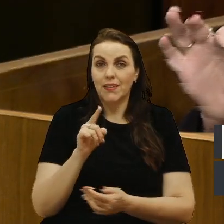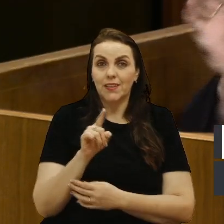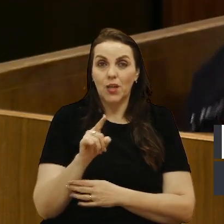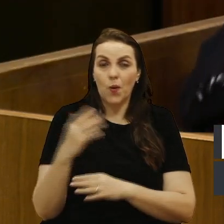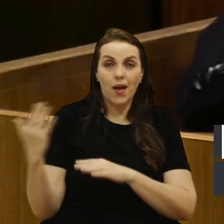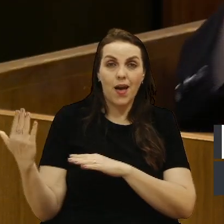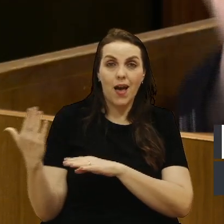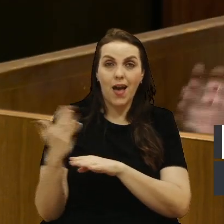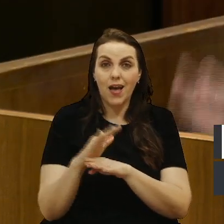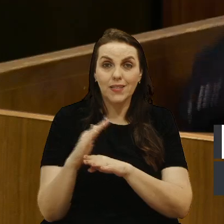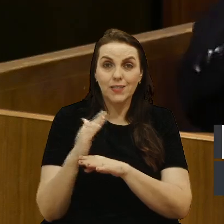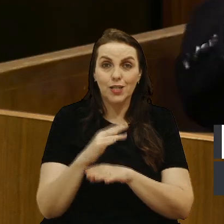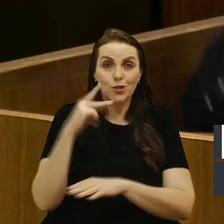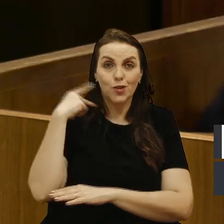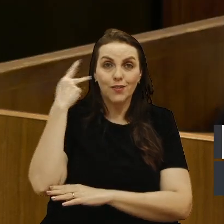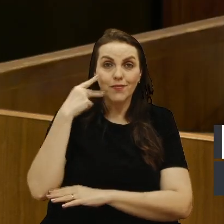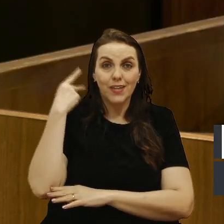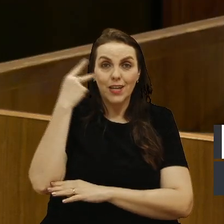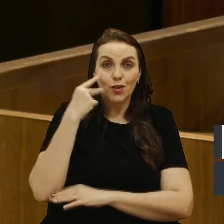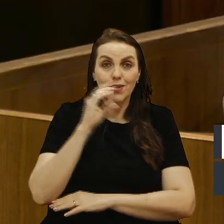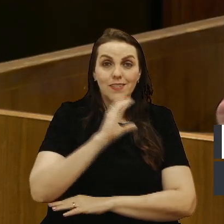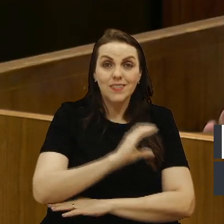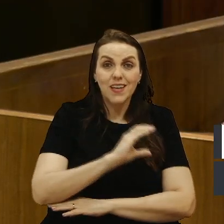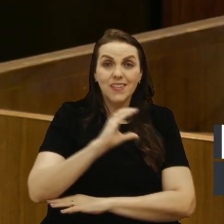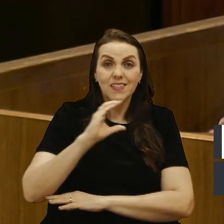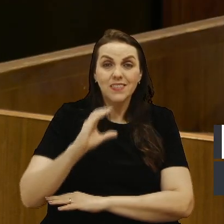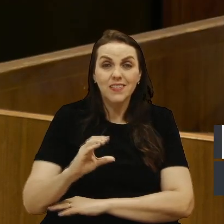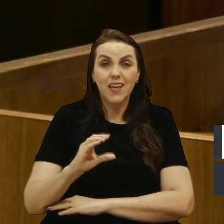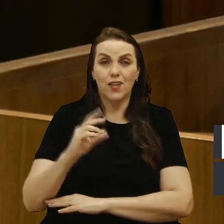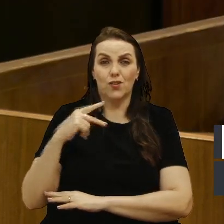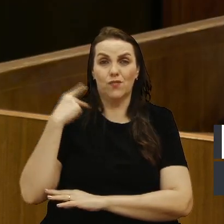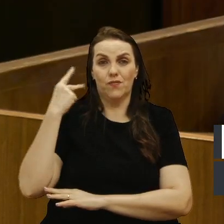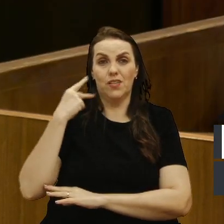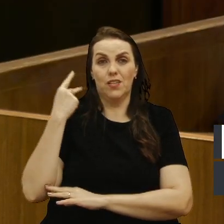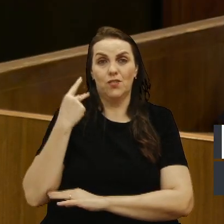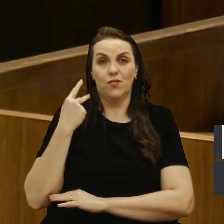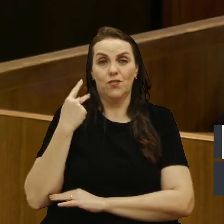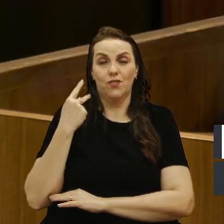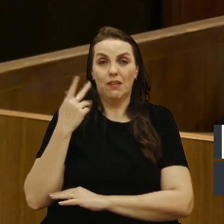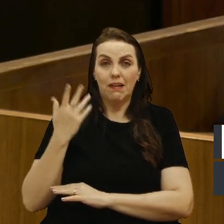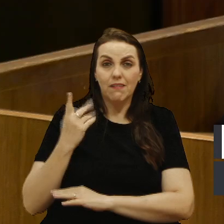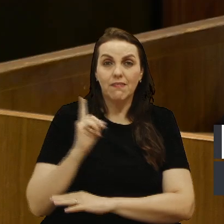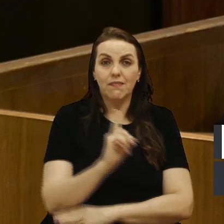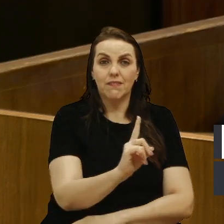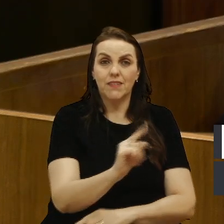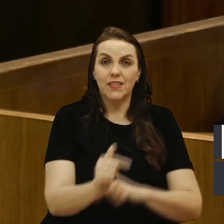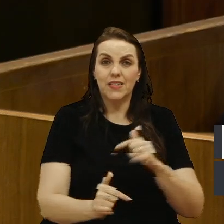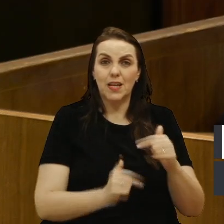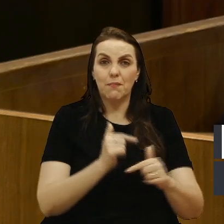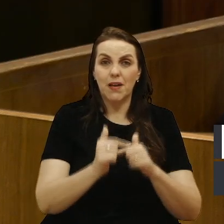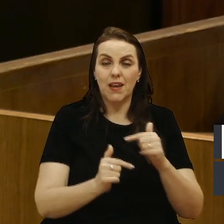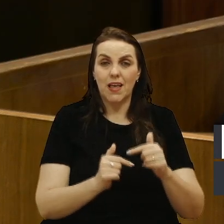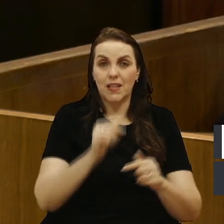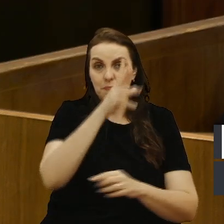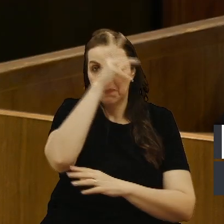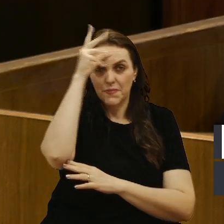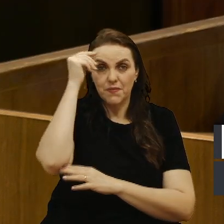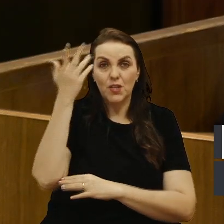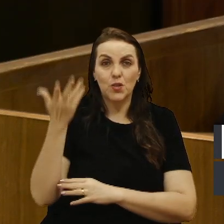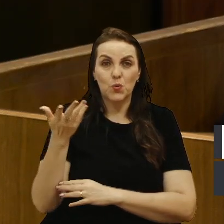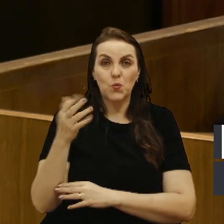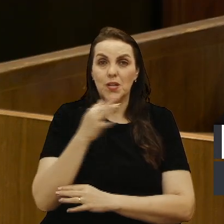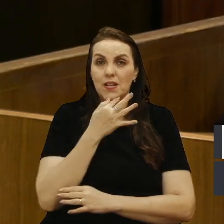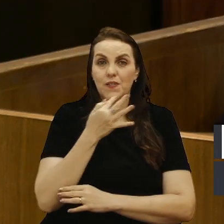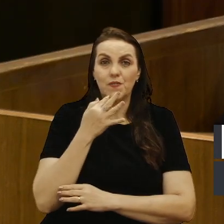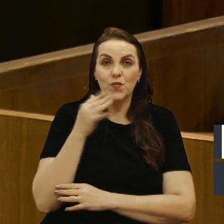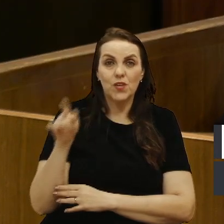assessor de vereador, CC de vereador, na verdade, indo trabalhar na subprefeitura de